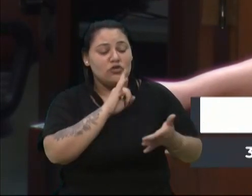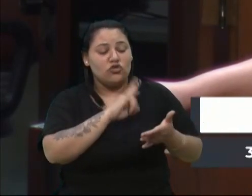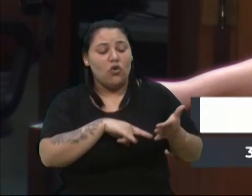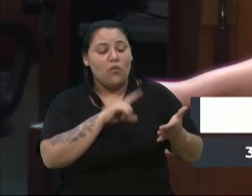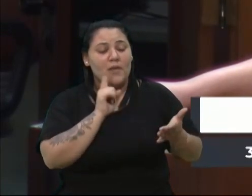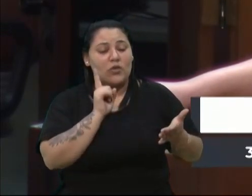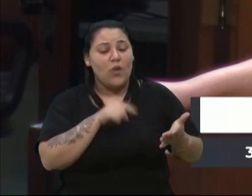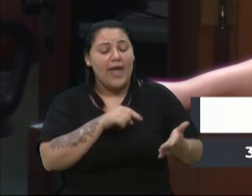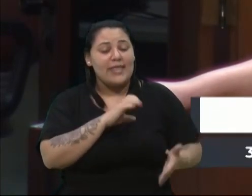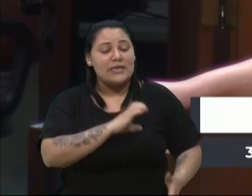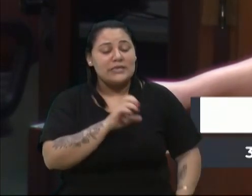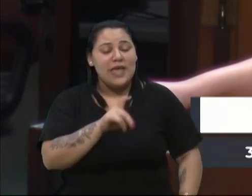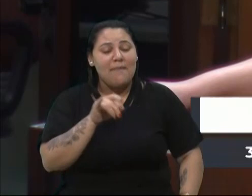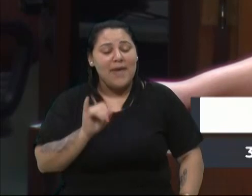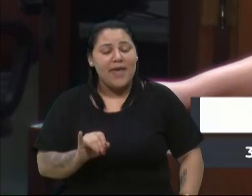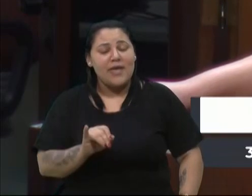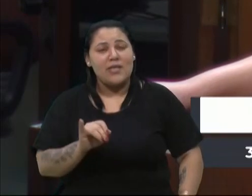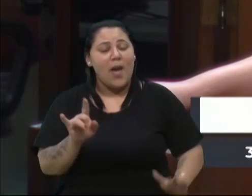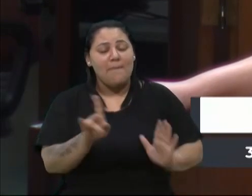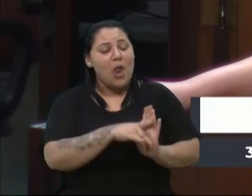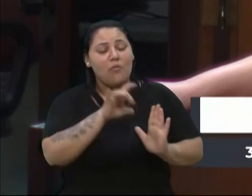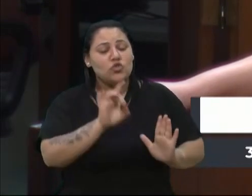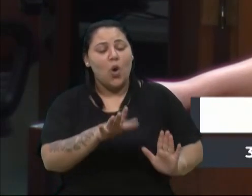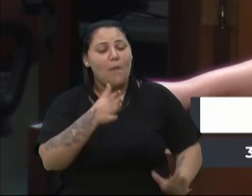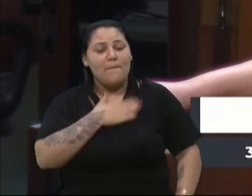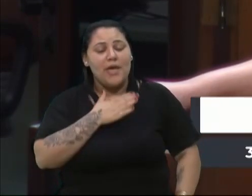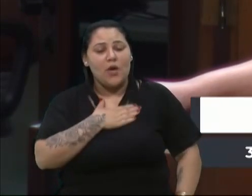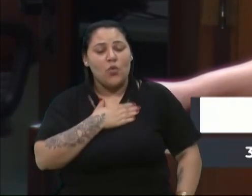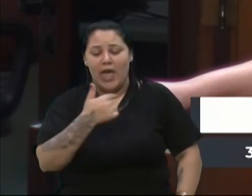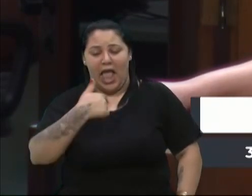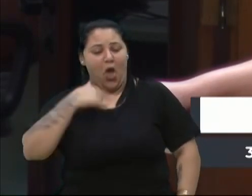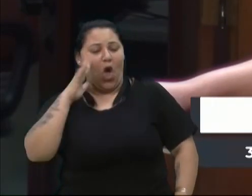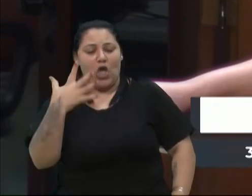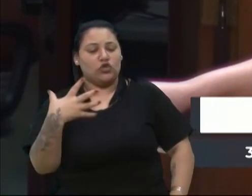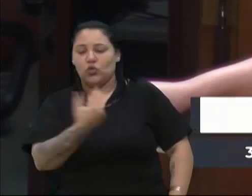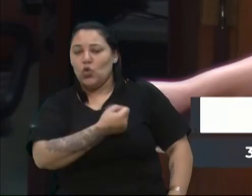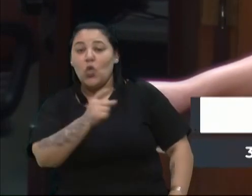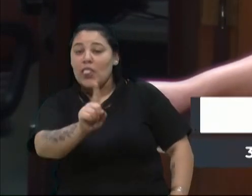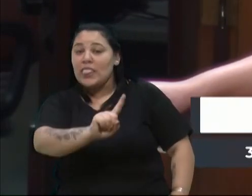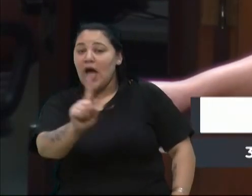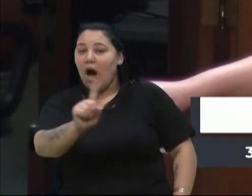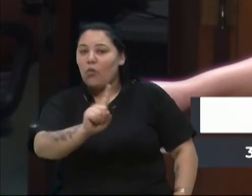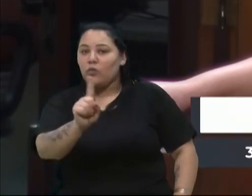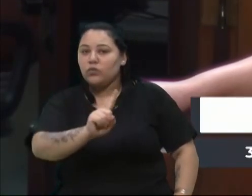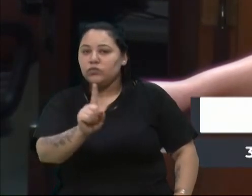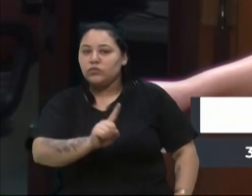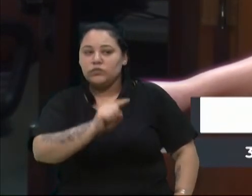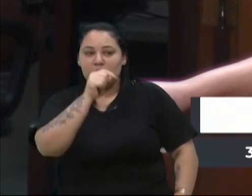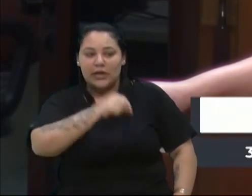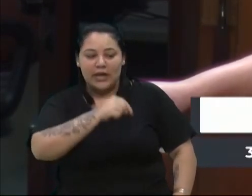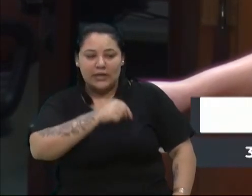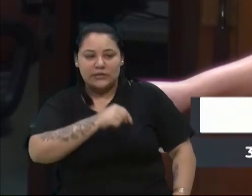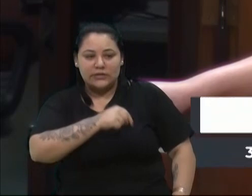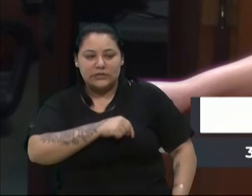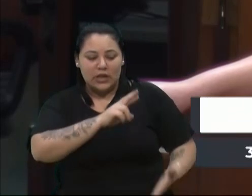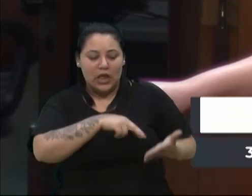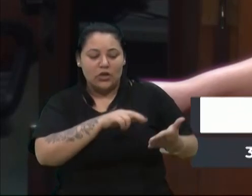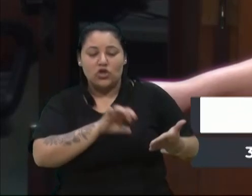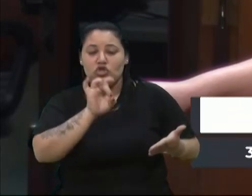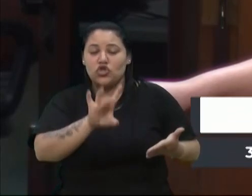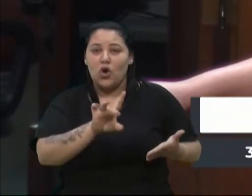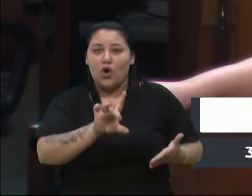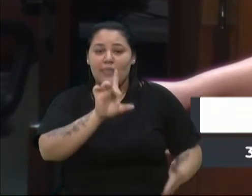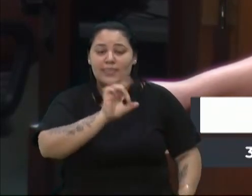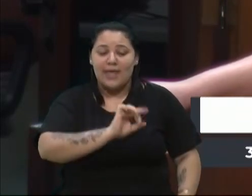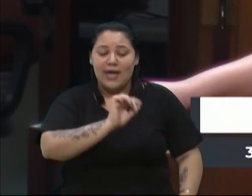Esse relatório não será finalizado quando eu decidir. Esse relatório será finalizado quando nós, 10 membros